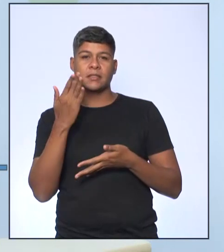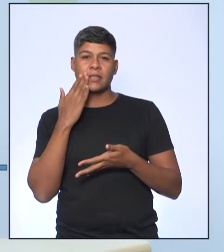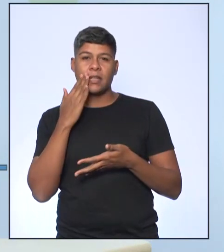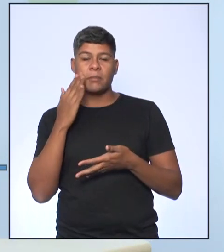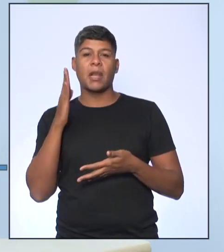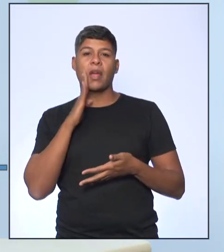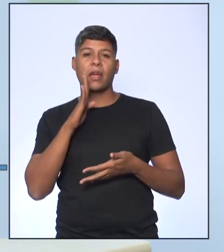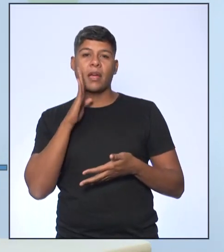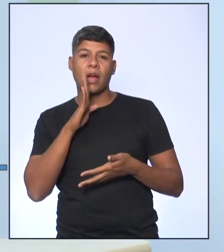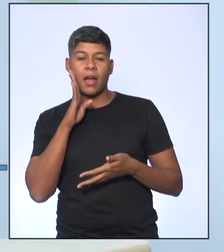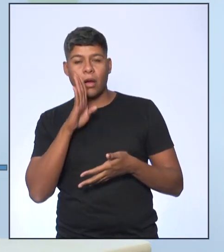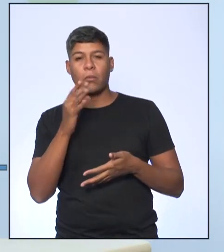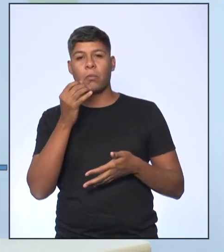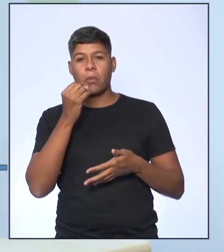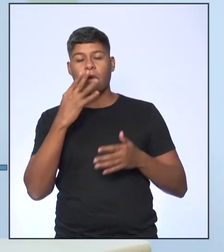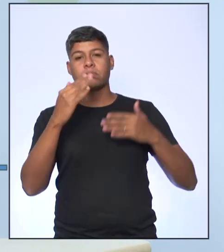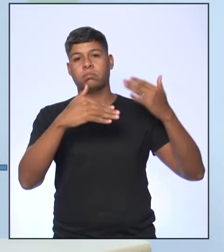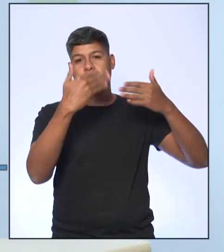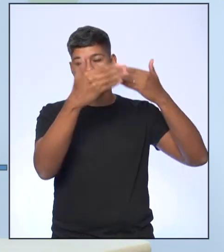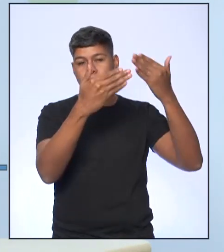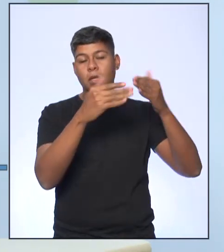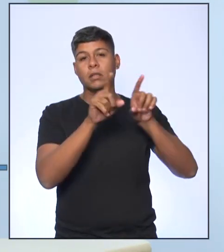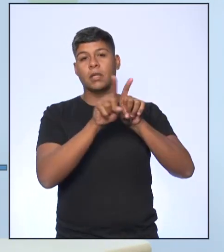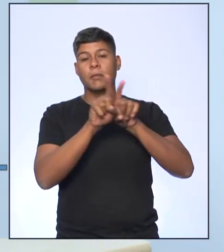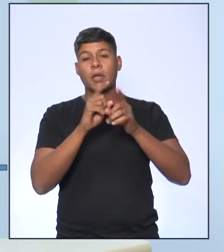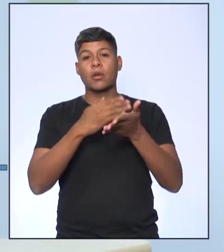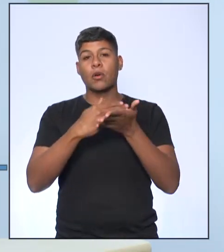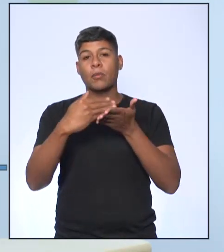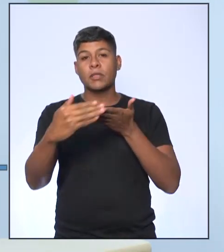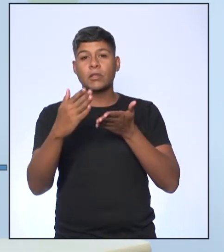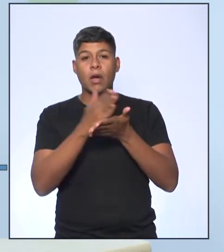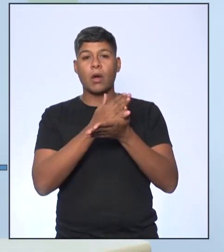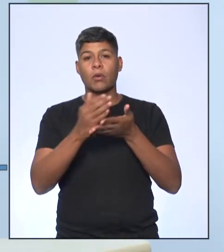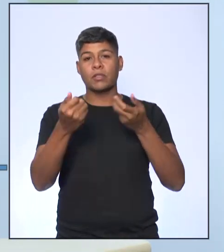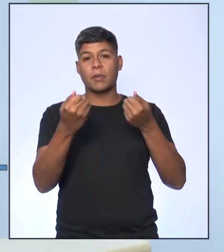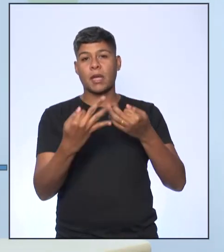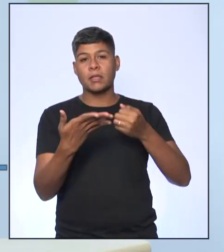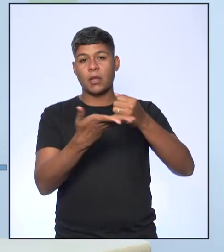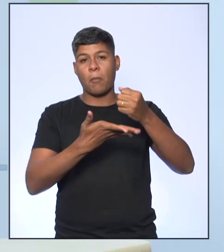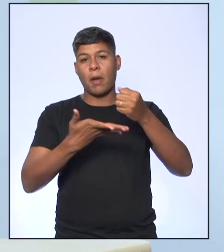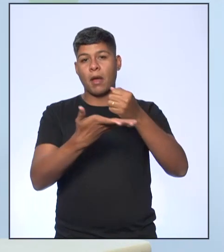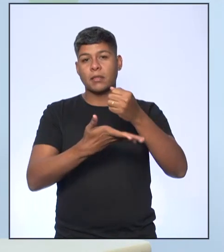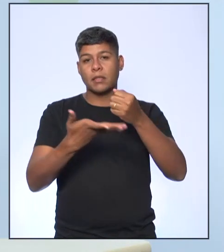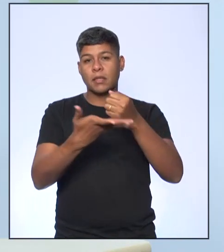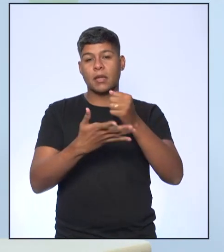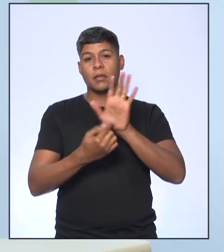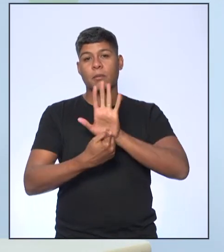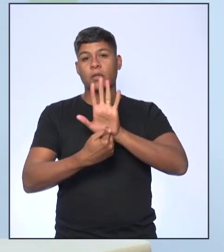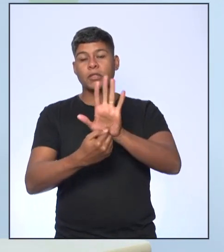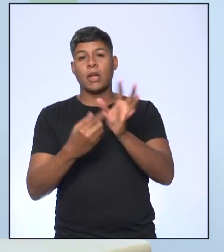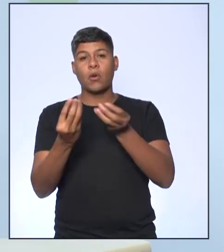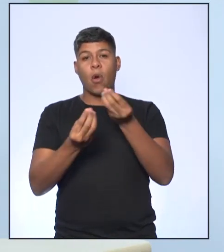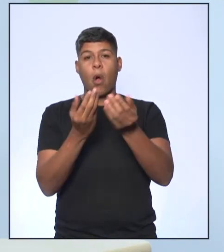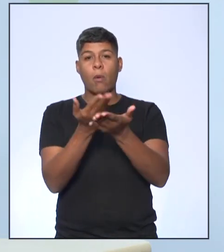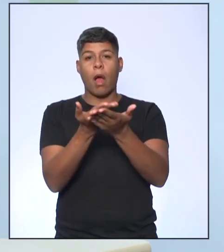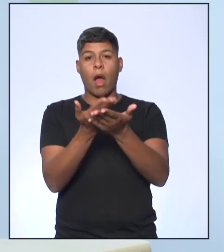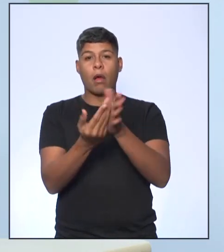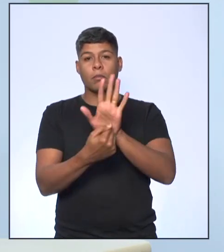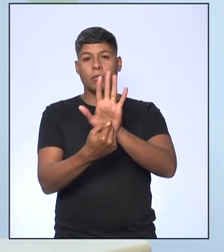muito legal e vale muito a pena. E eu vou começar com algumas definições básicas e eu vou apresentando ela para